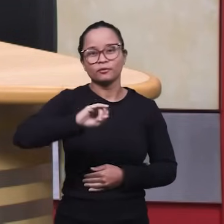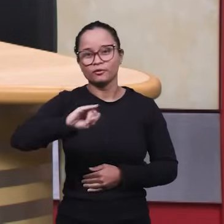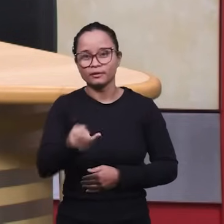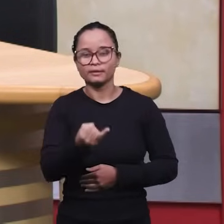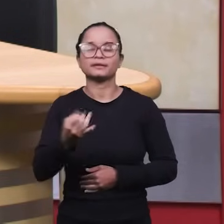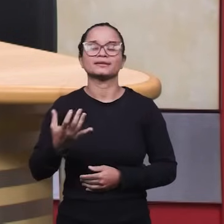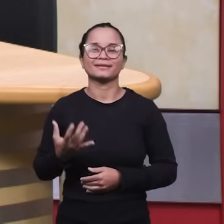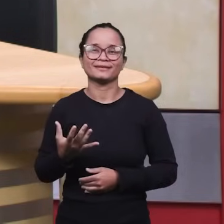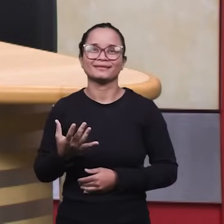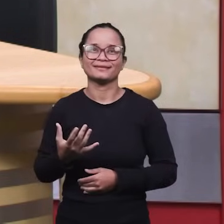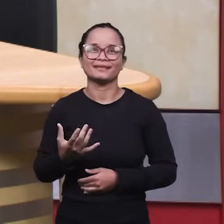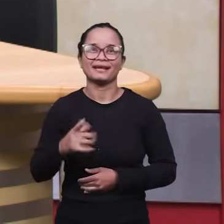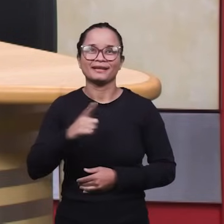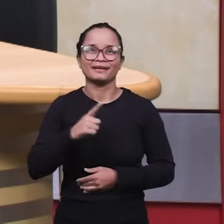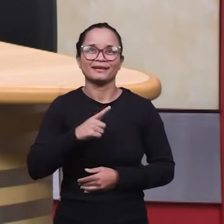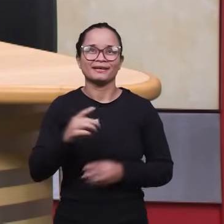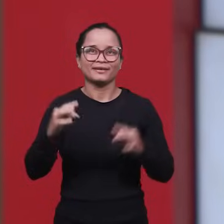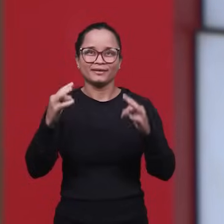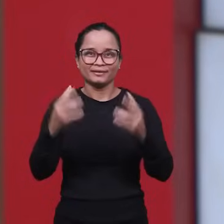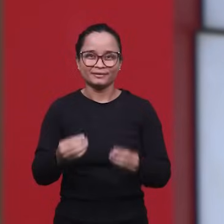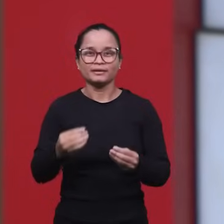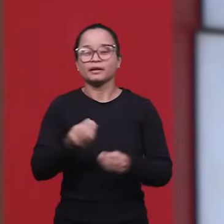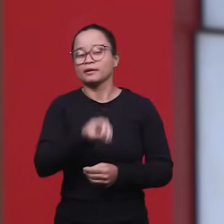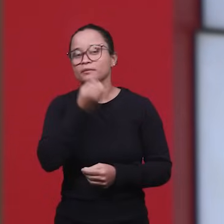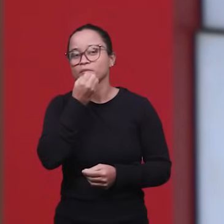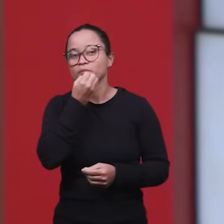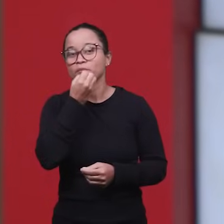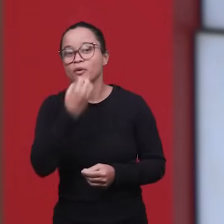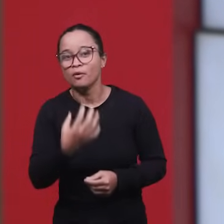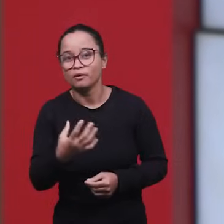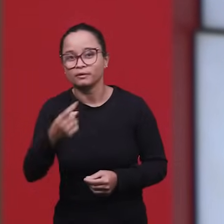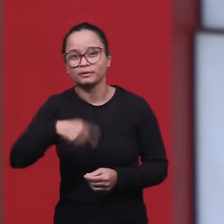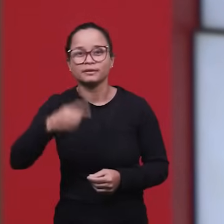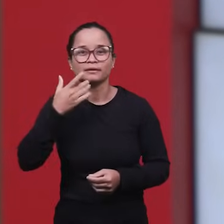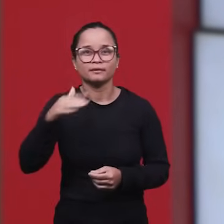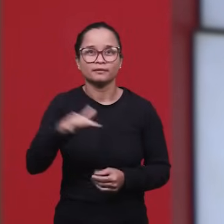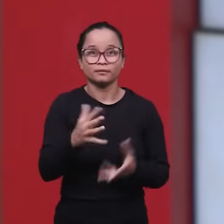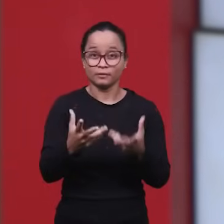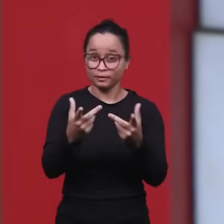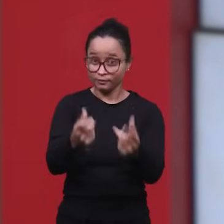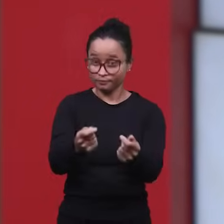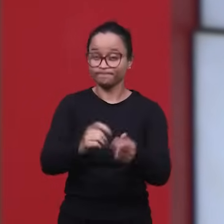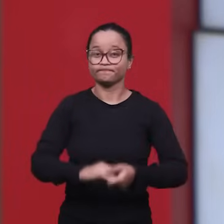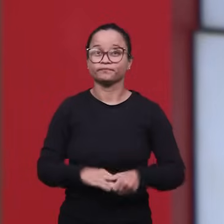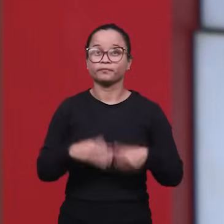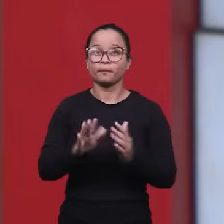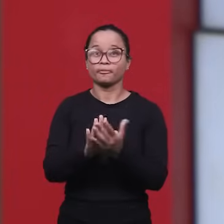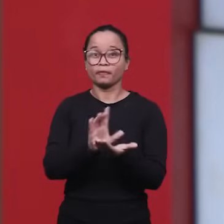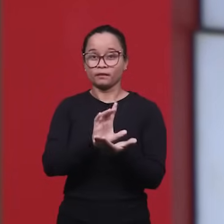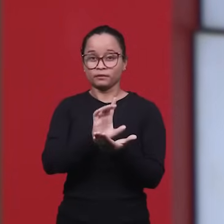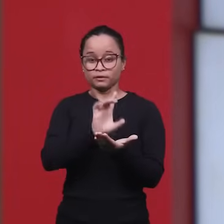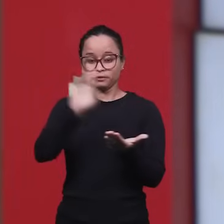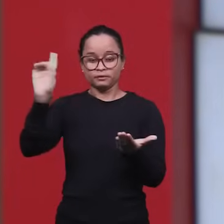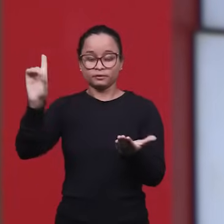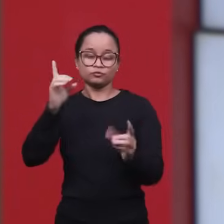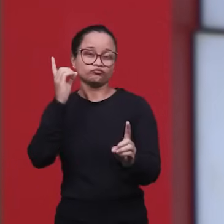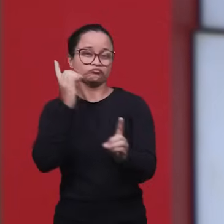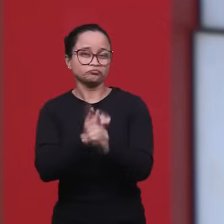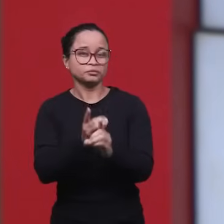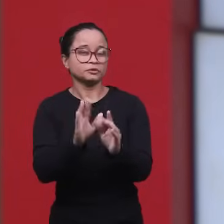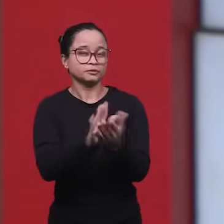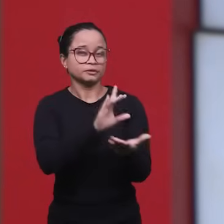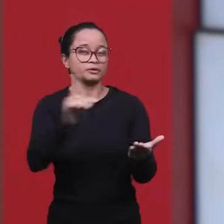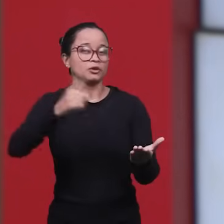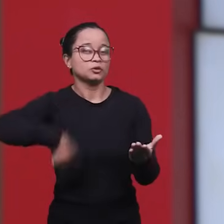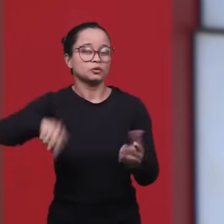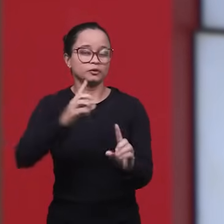as crianças elas são sempre um expoente daquilo que nós trabalhamos. As crianças são extraordinárias. E a palavra, então, o que se descobriu na palavra,